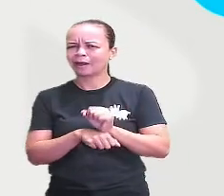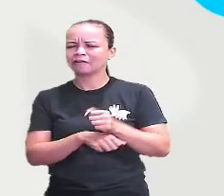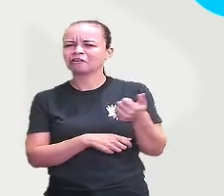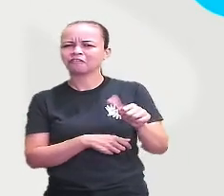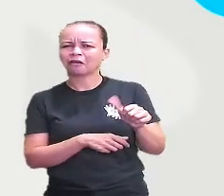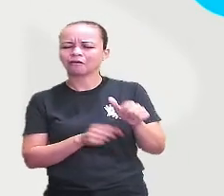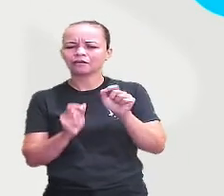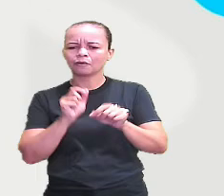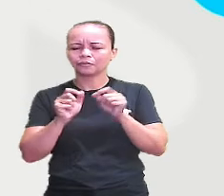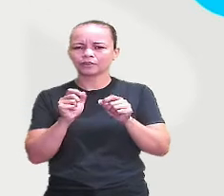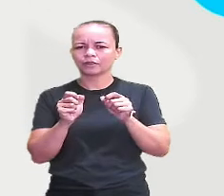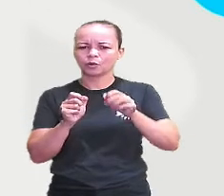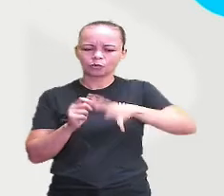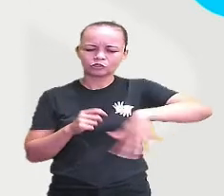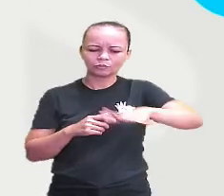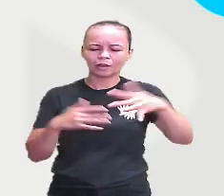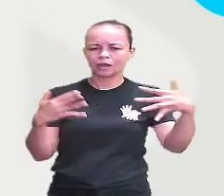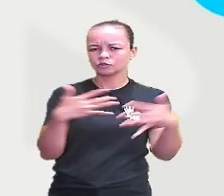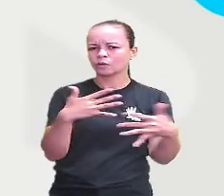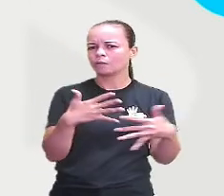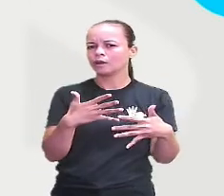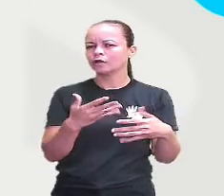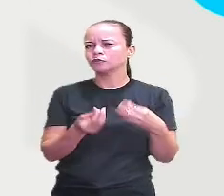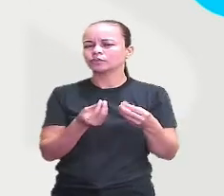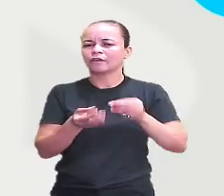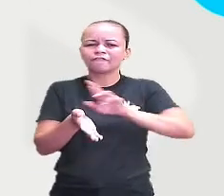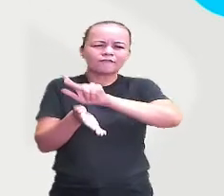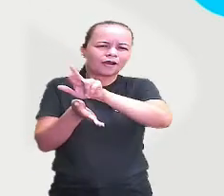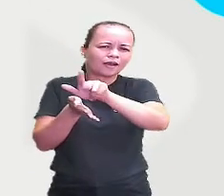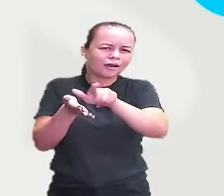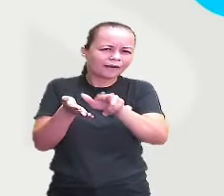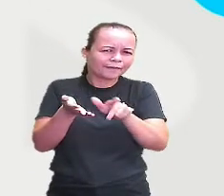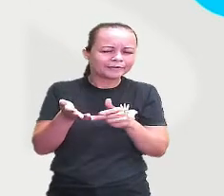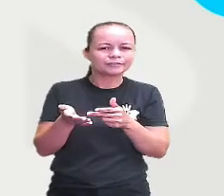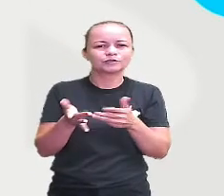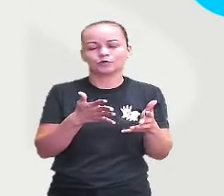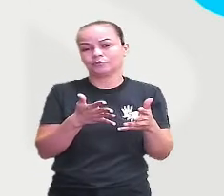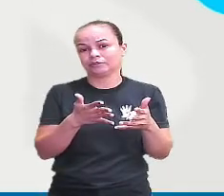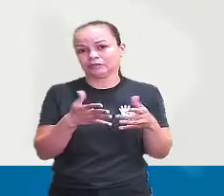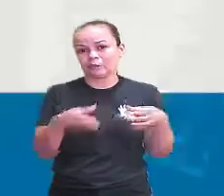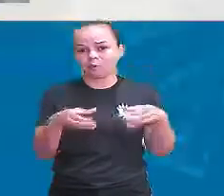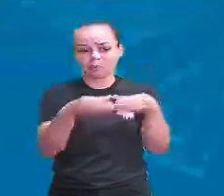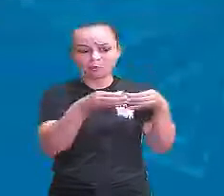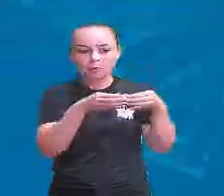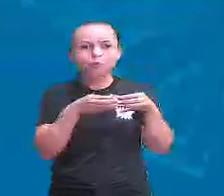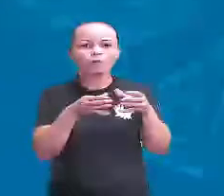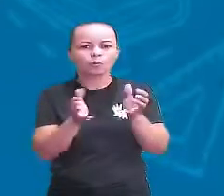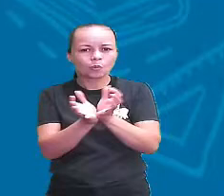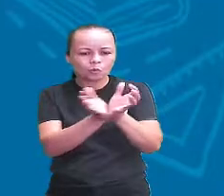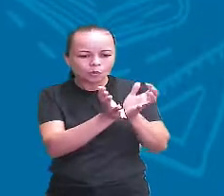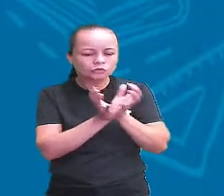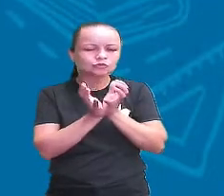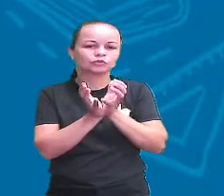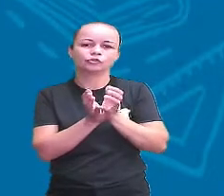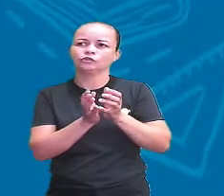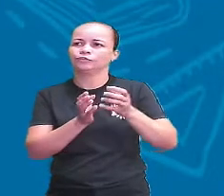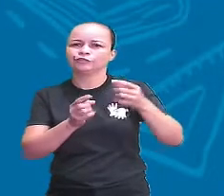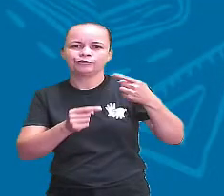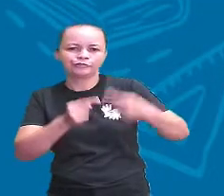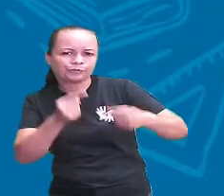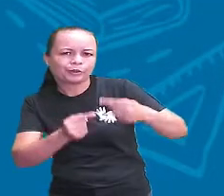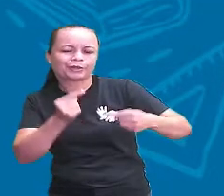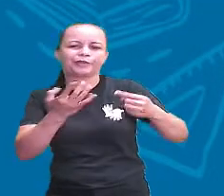urbano, ele é a reunião de várias coisas, um conjunto de coisas, de atividades políticas,